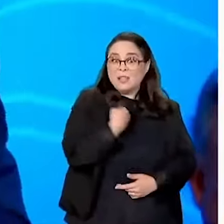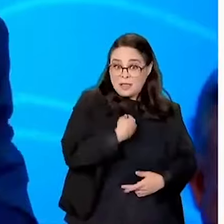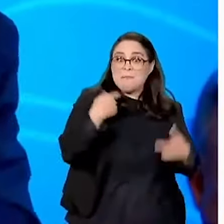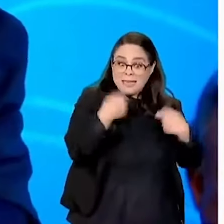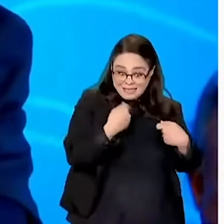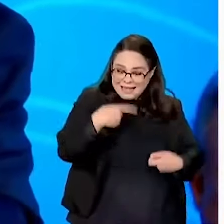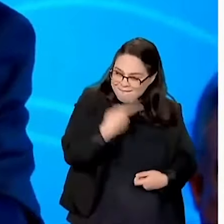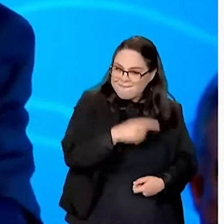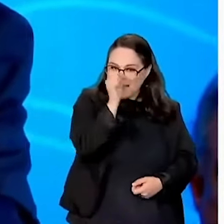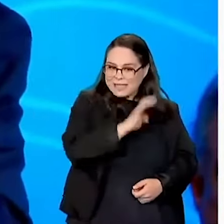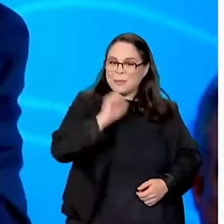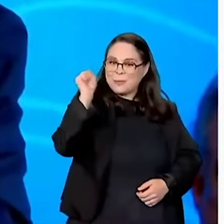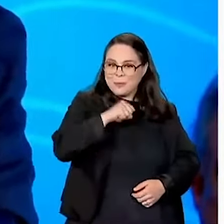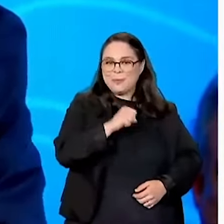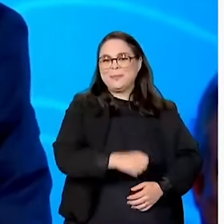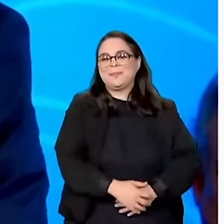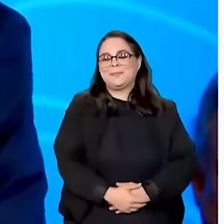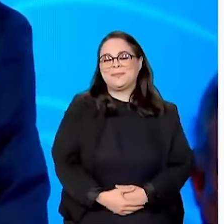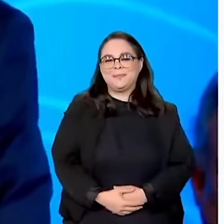nesse país.